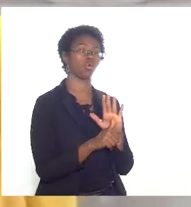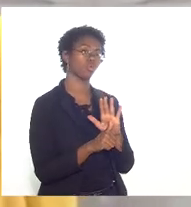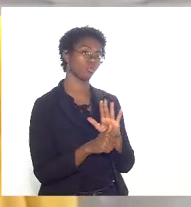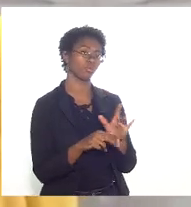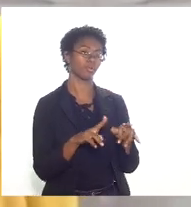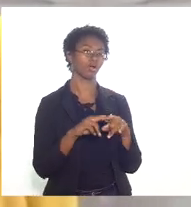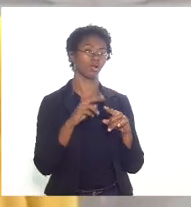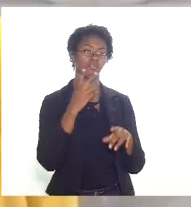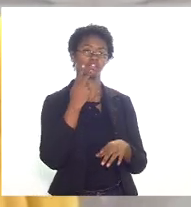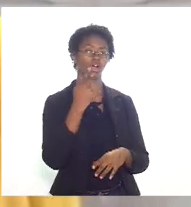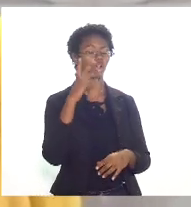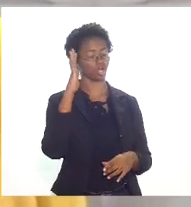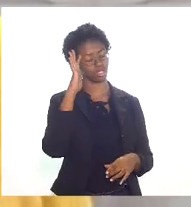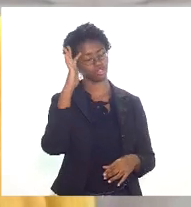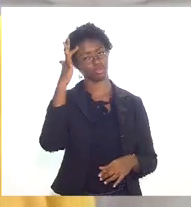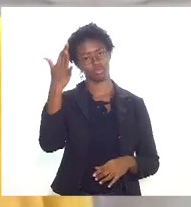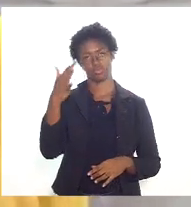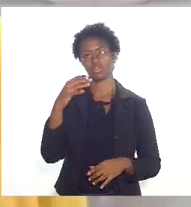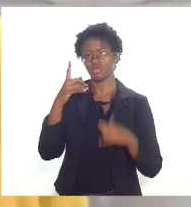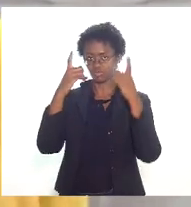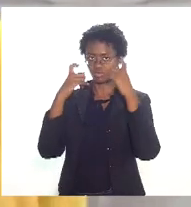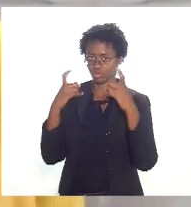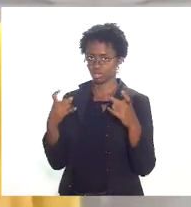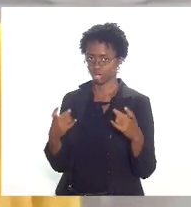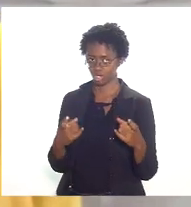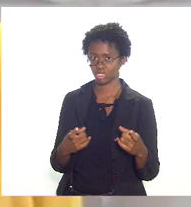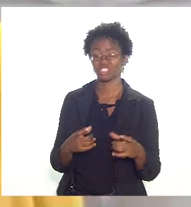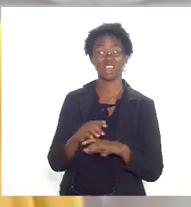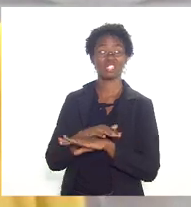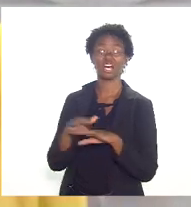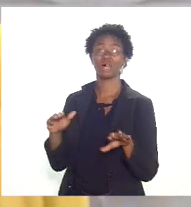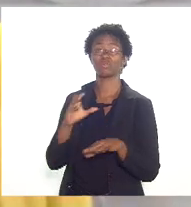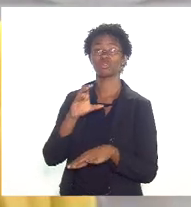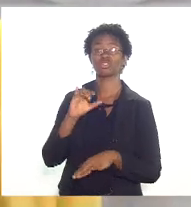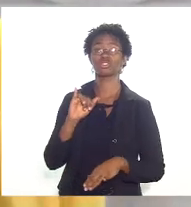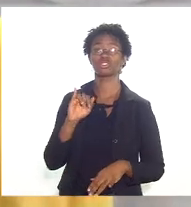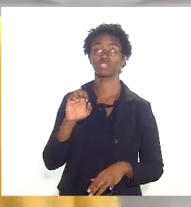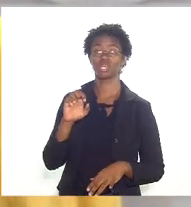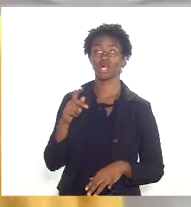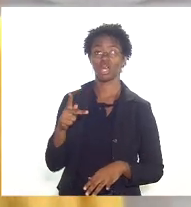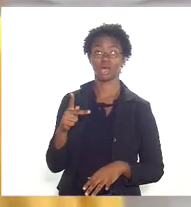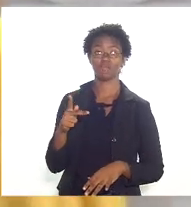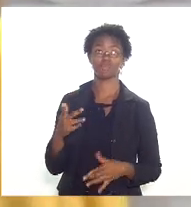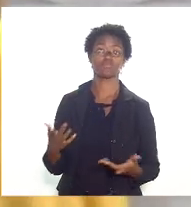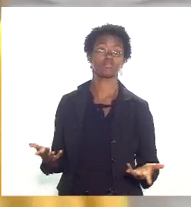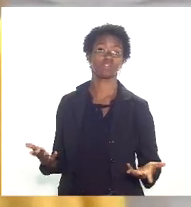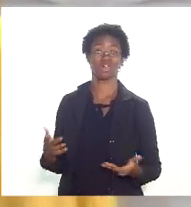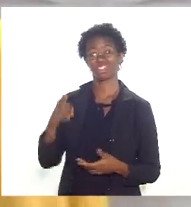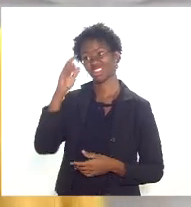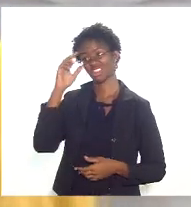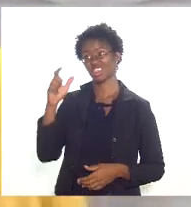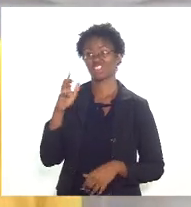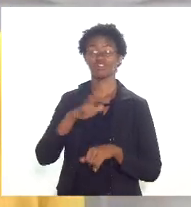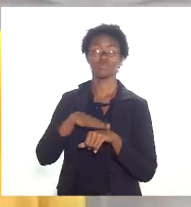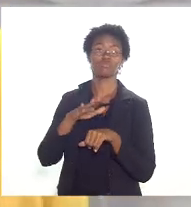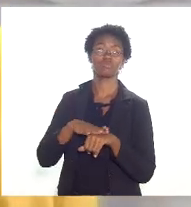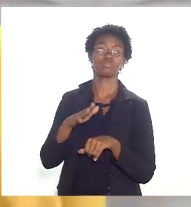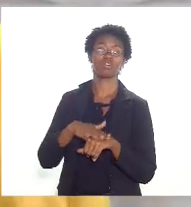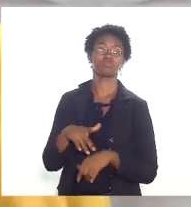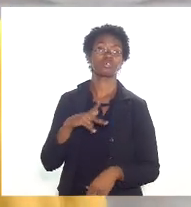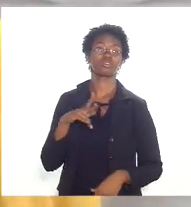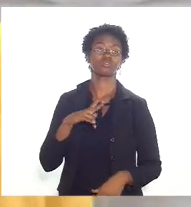da violência do Estado do Rio de Janeiro e com isso Acabou com projeto do Cerro ou interesse mesquinho pessoal